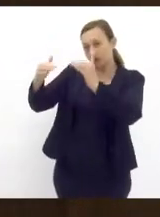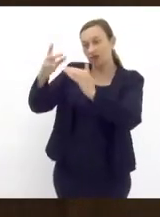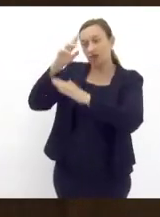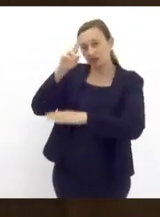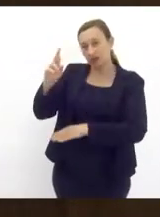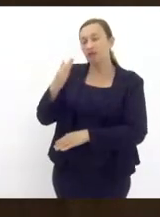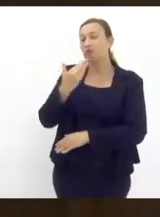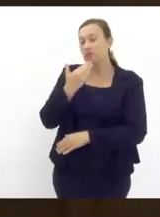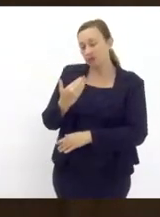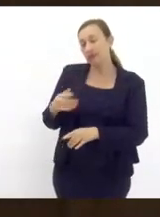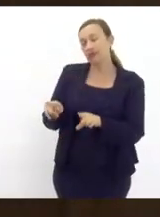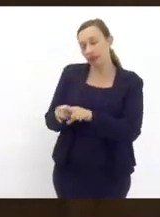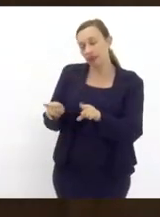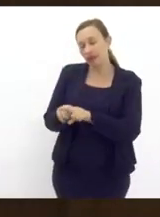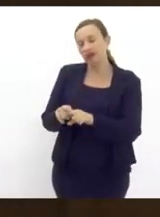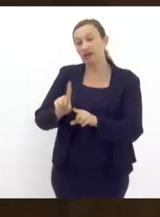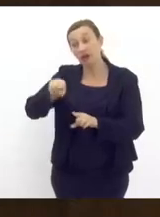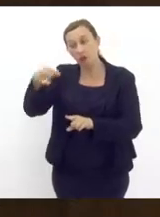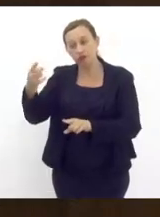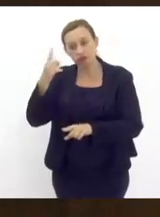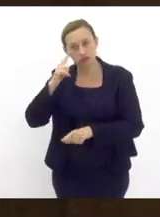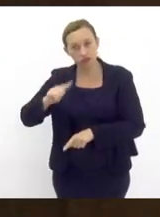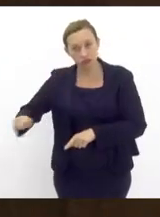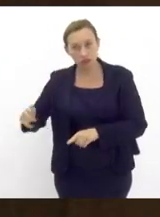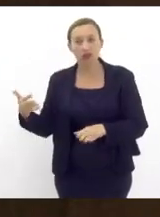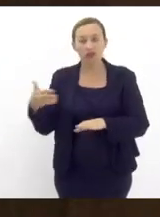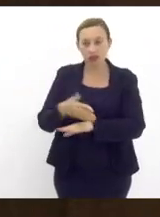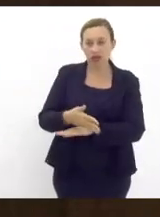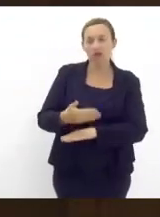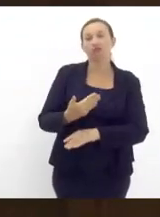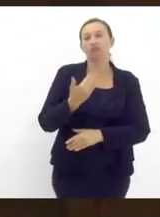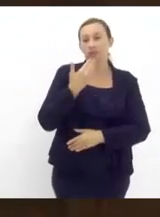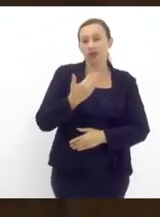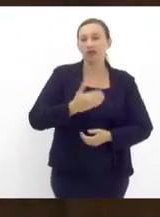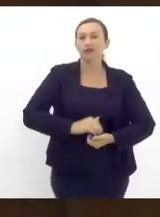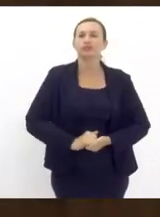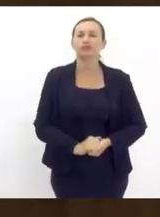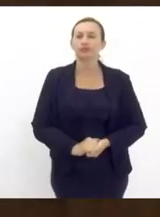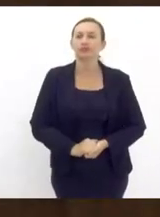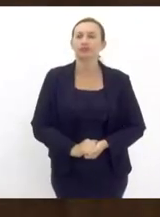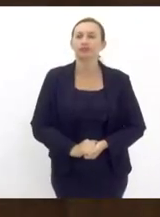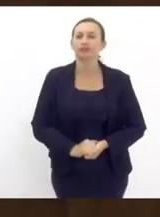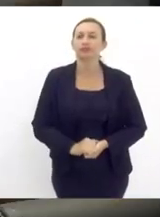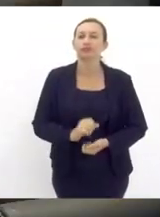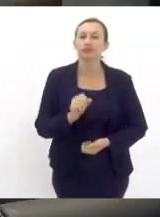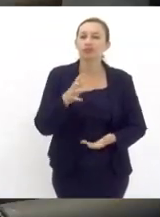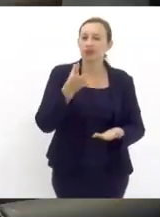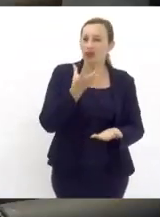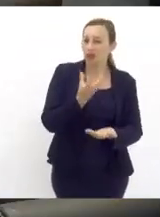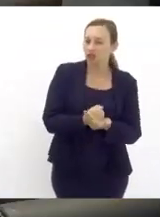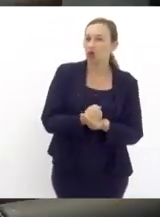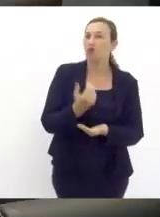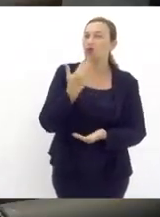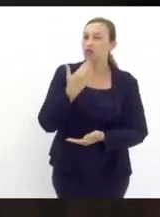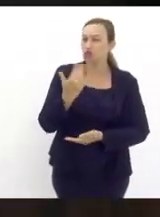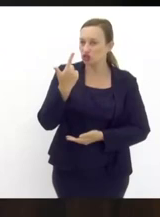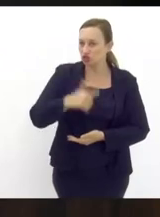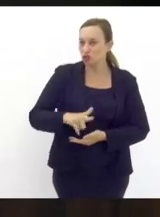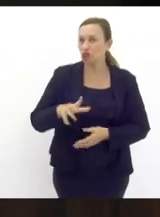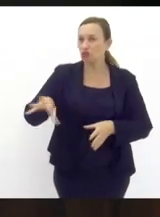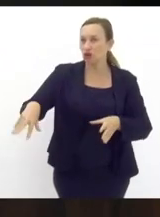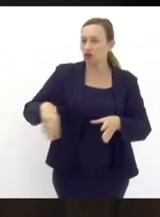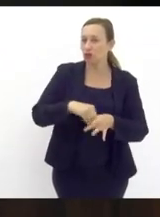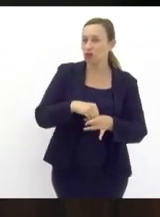mais uma vez e peço que semana que vem entro com prioridade tá bom a gente está aqui pedindo mais uma vez a inclusão